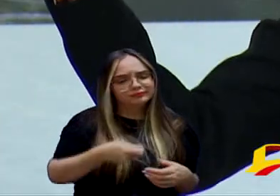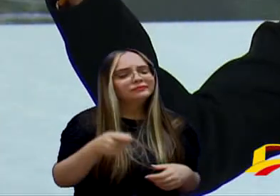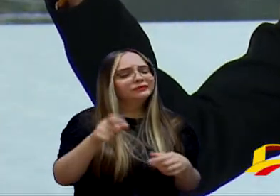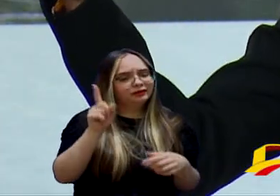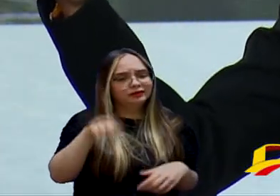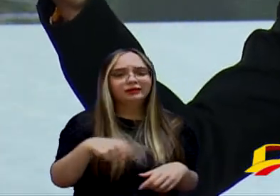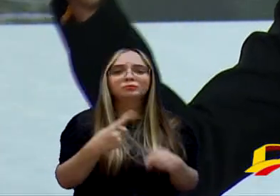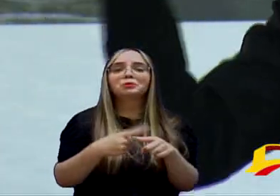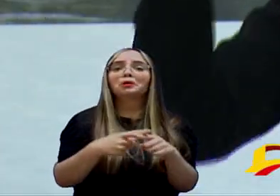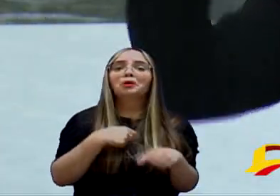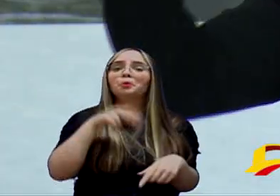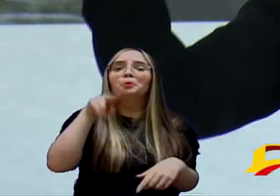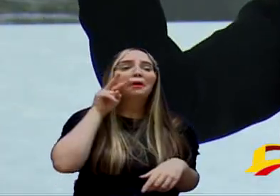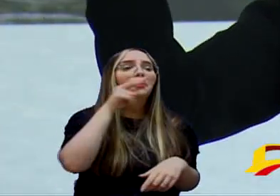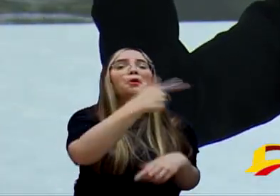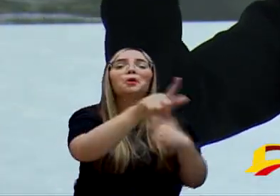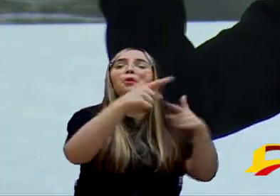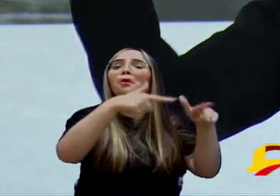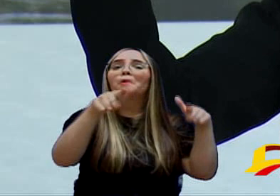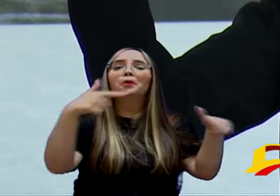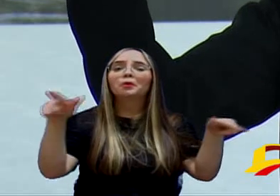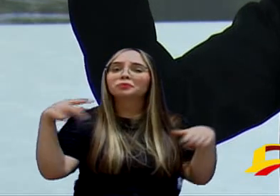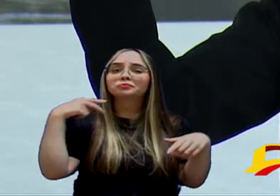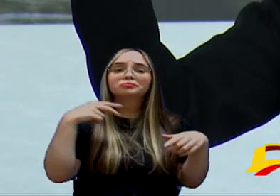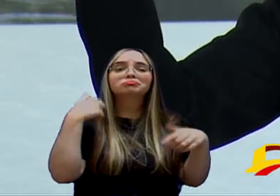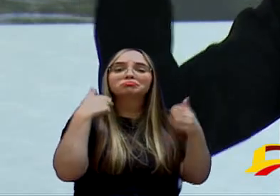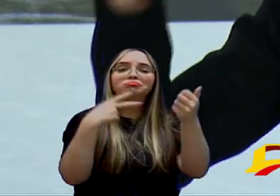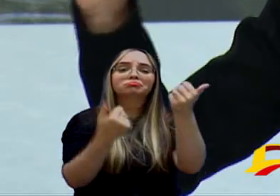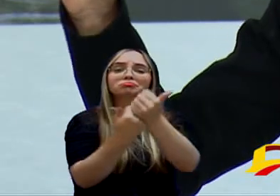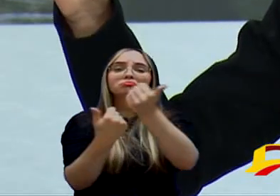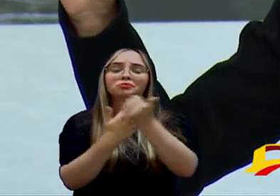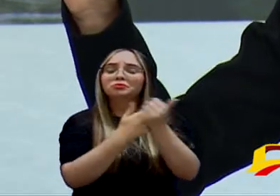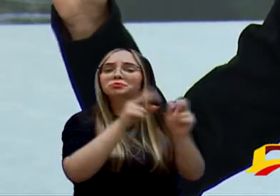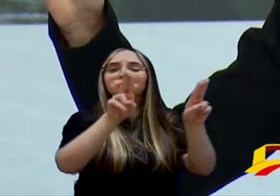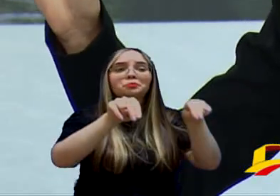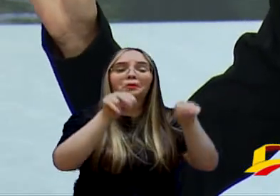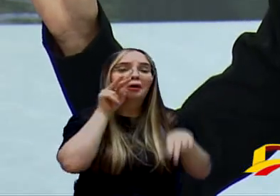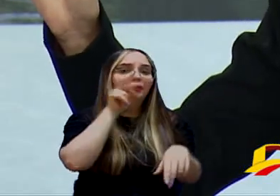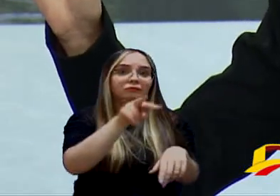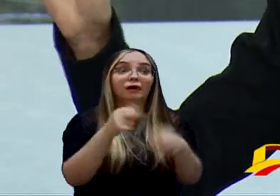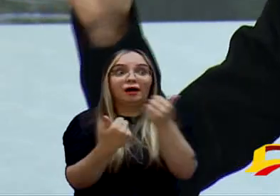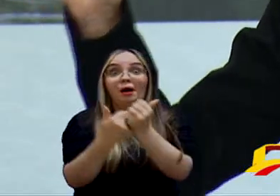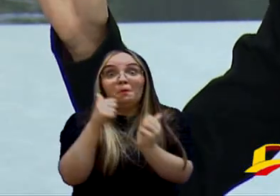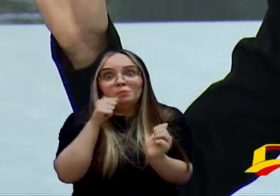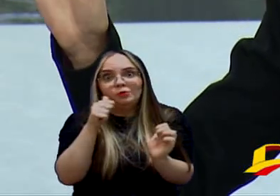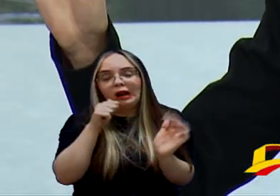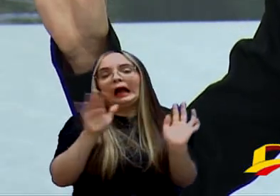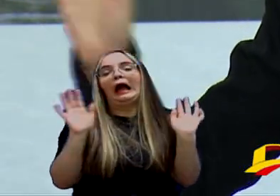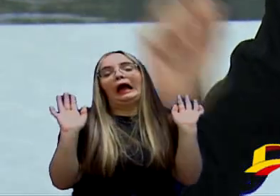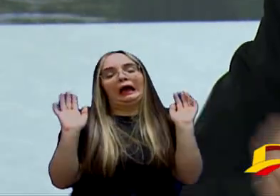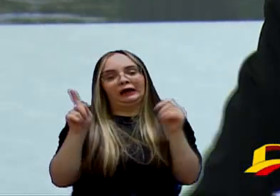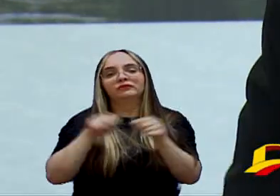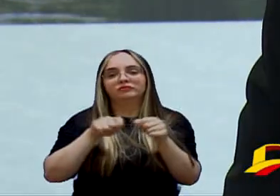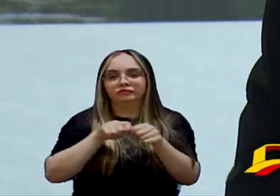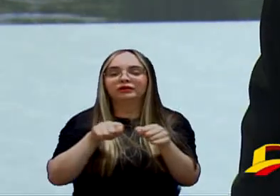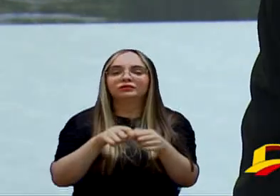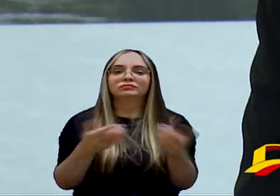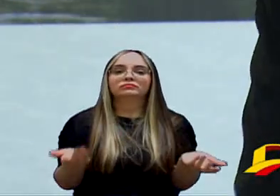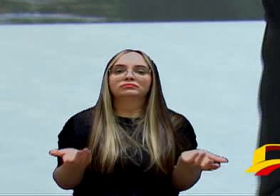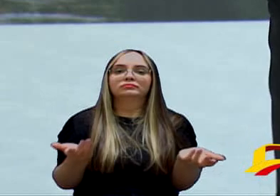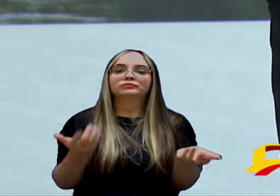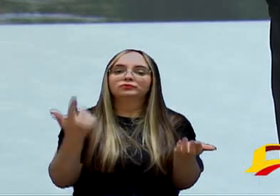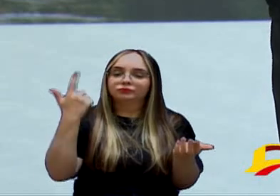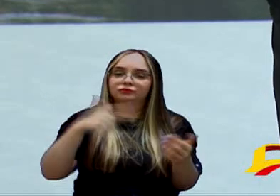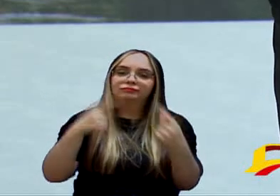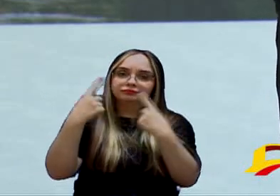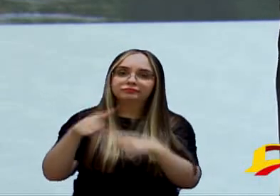eu não vi o vereador fazer isso com nenhum outro assessor mais uma vez uma assessora sim mais uma vez uma perseguição